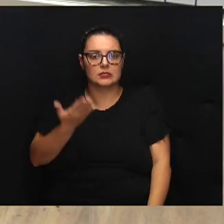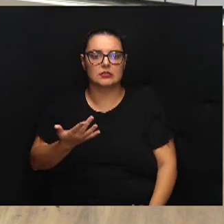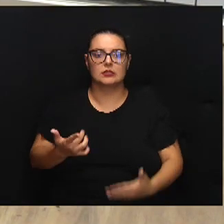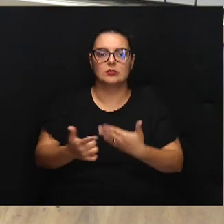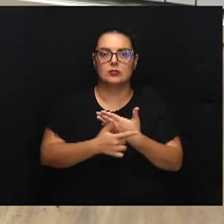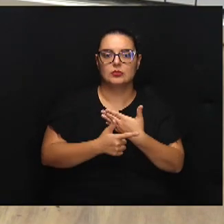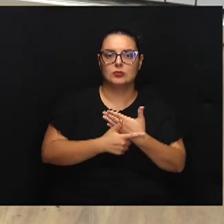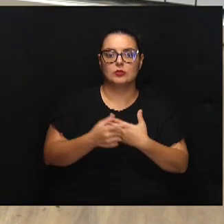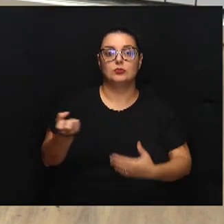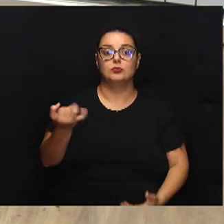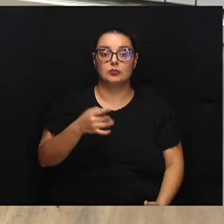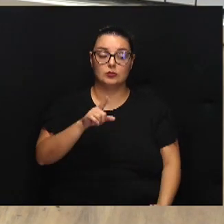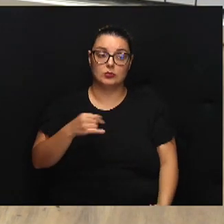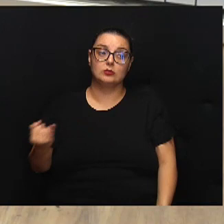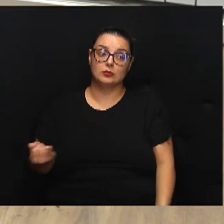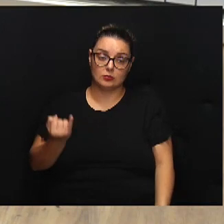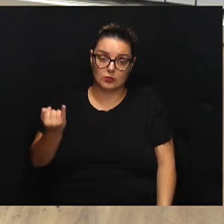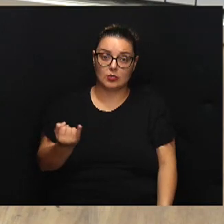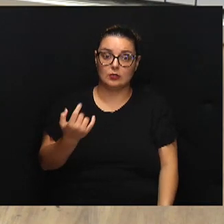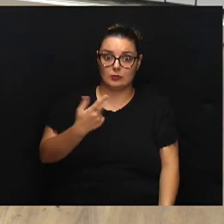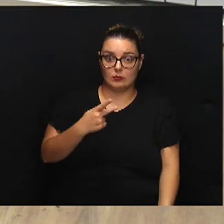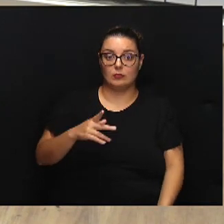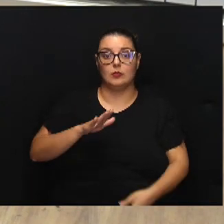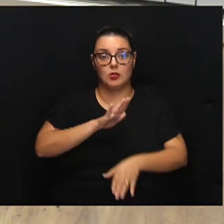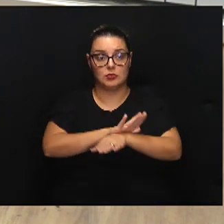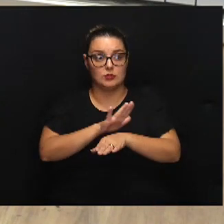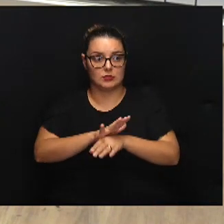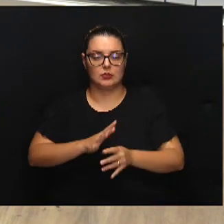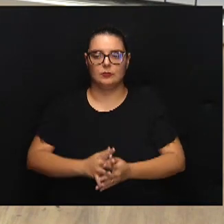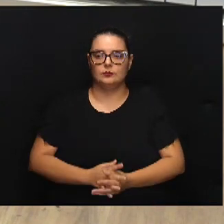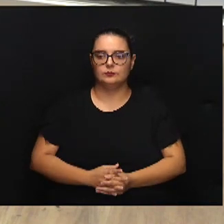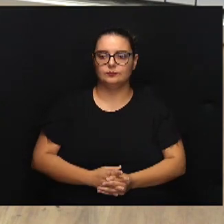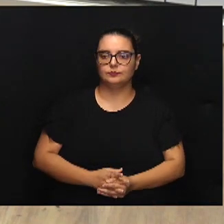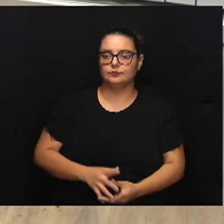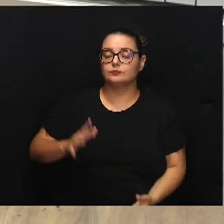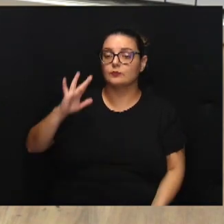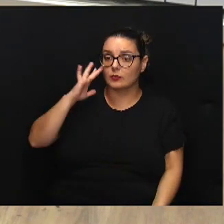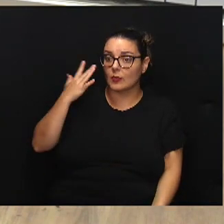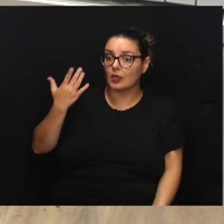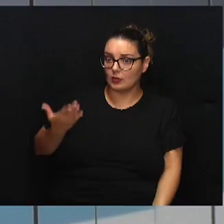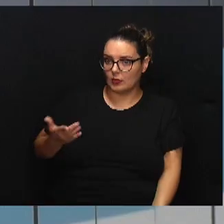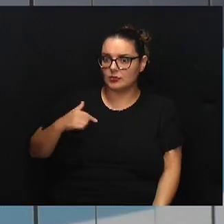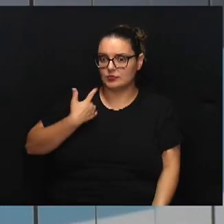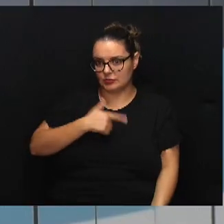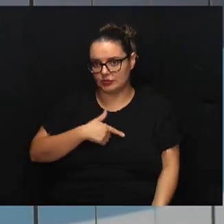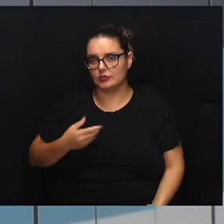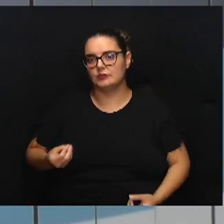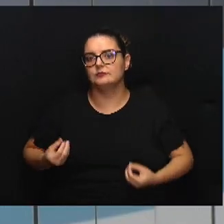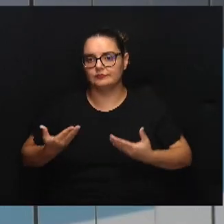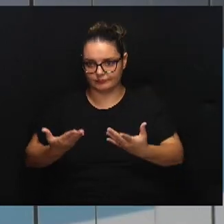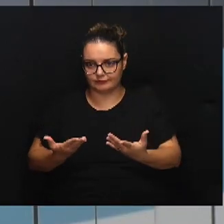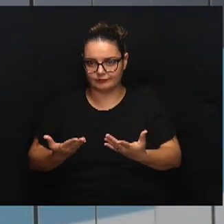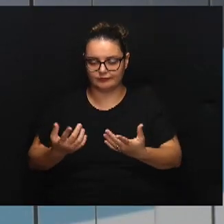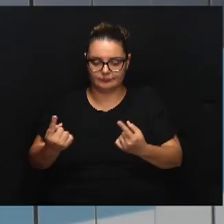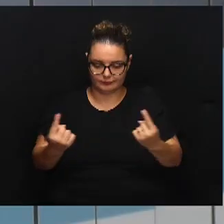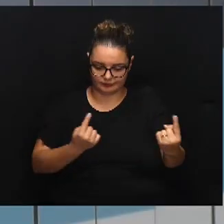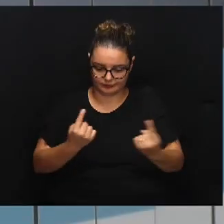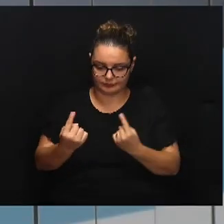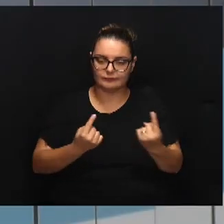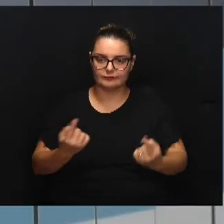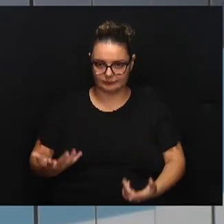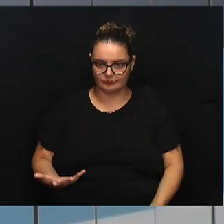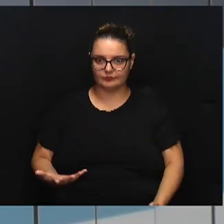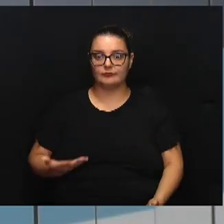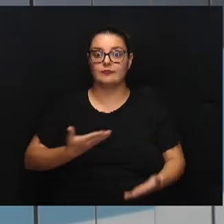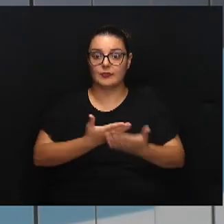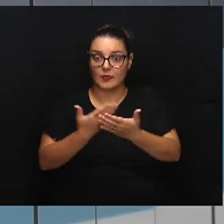do quanto importante isso pode auxiliar? Eu acho que a gente precisa trazer as pessoas que